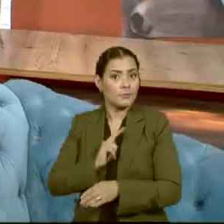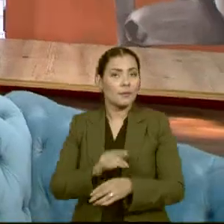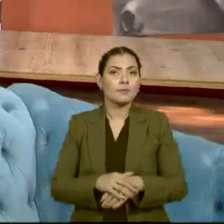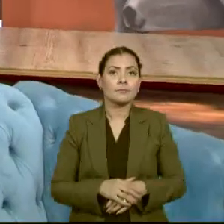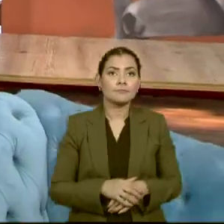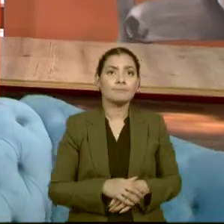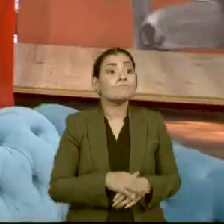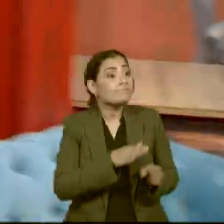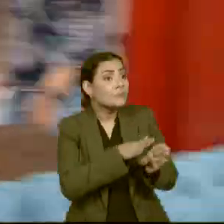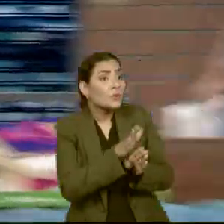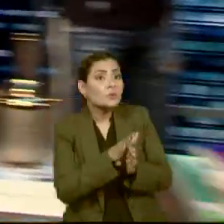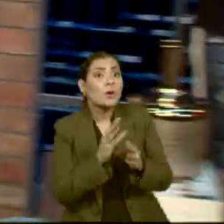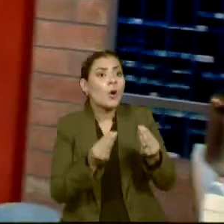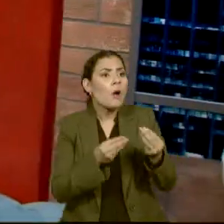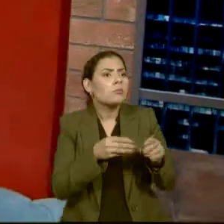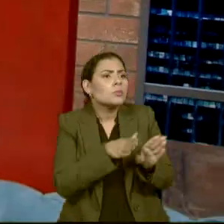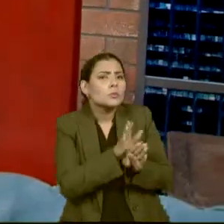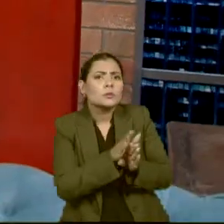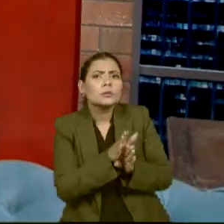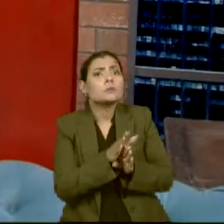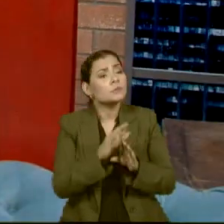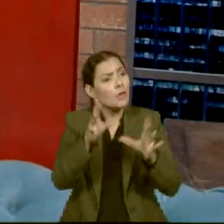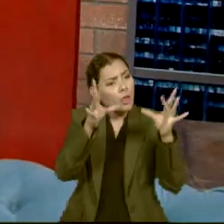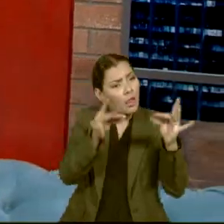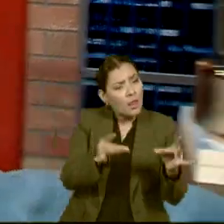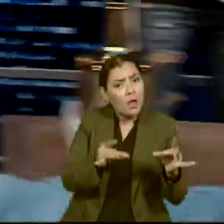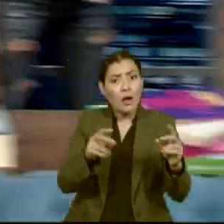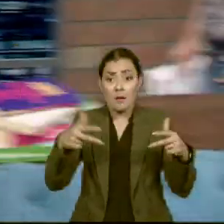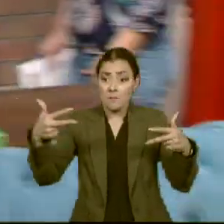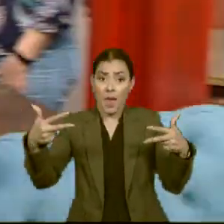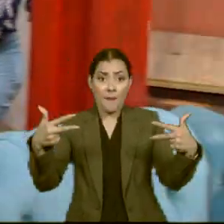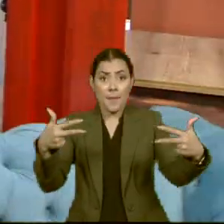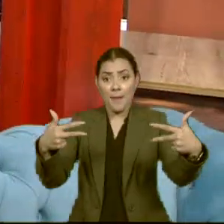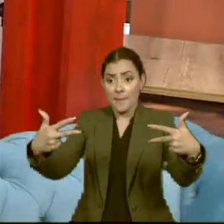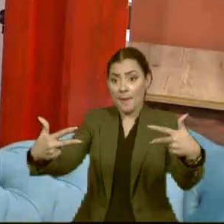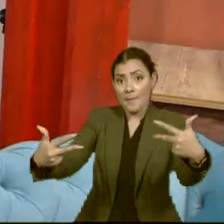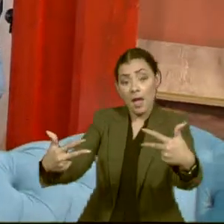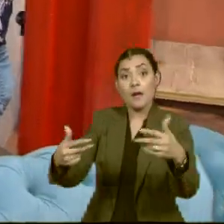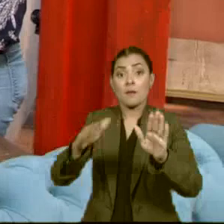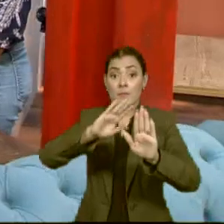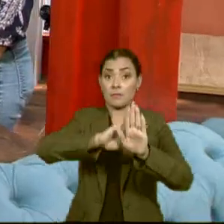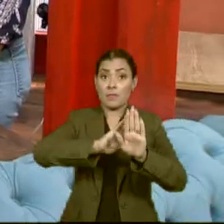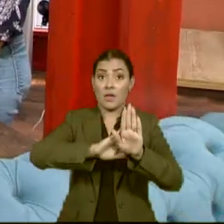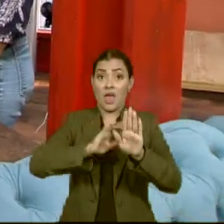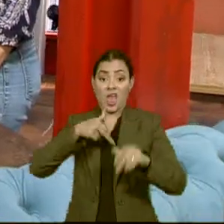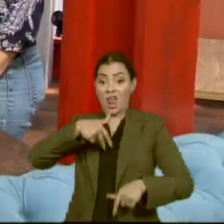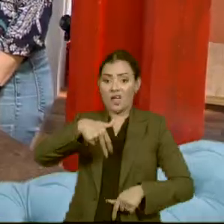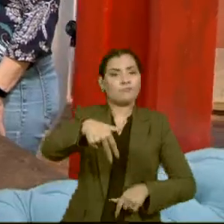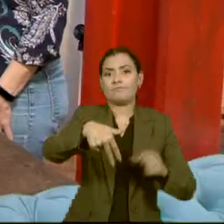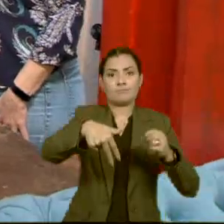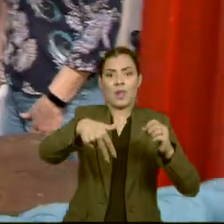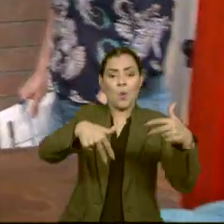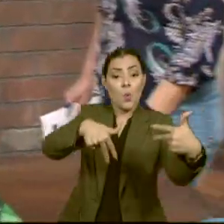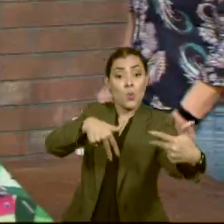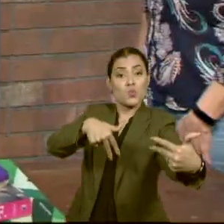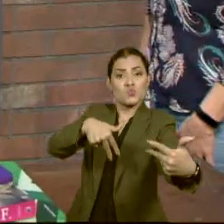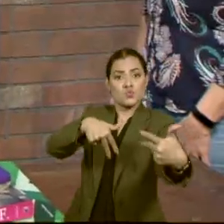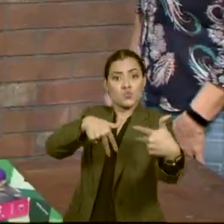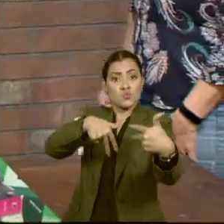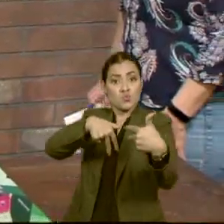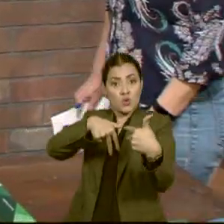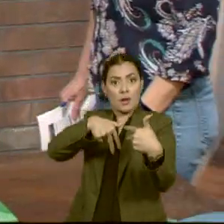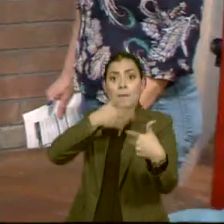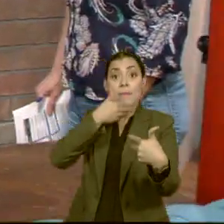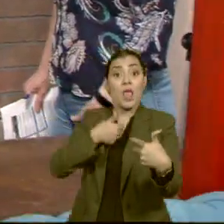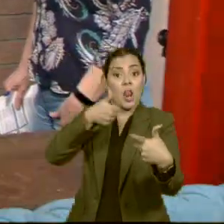jardim com a obra do Nomatins. Então enquadra até... Até o enquadramento muda. Mas ao invés dela caminhar muito mais de tentar uma experiência